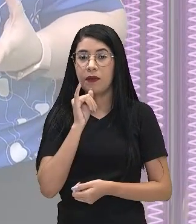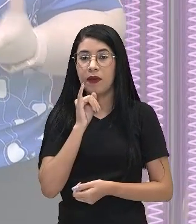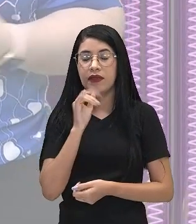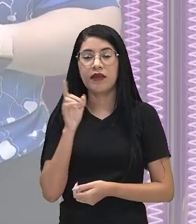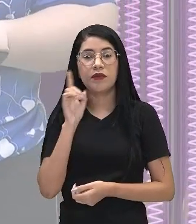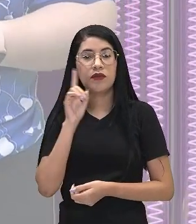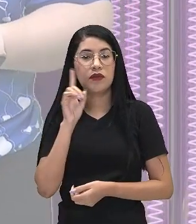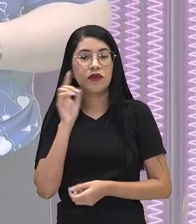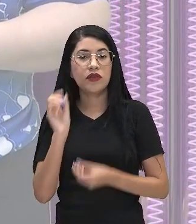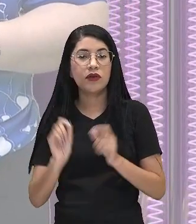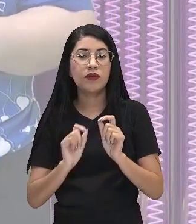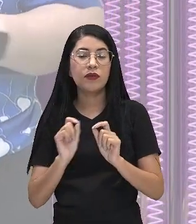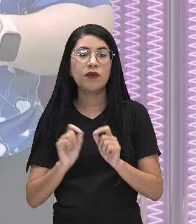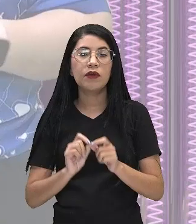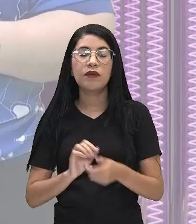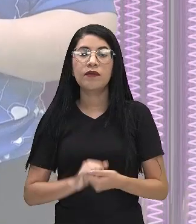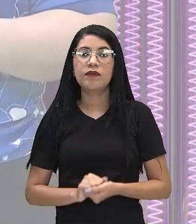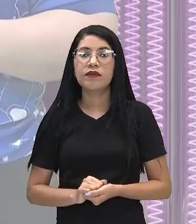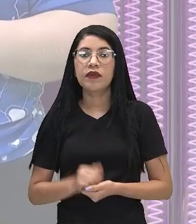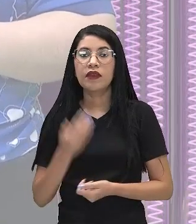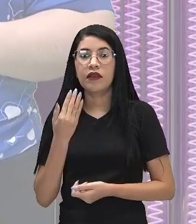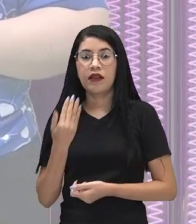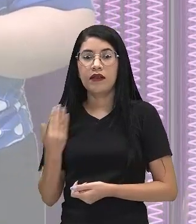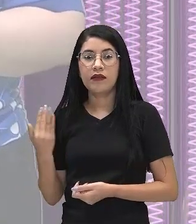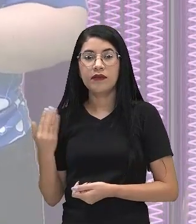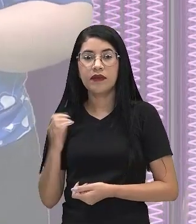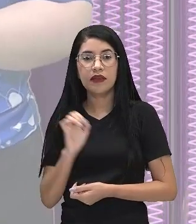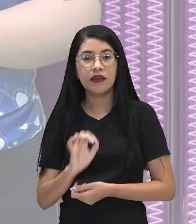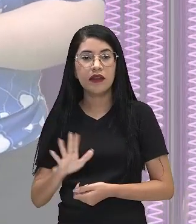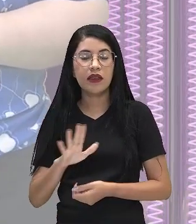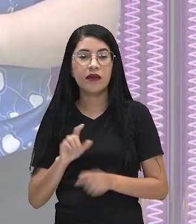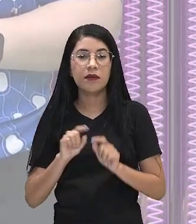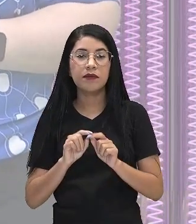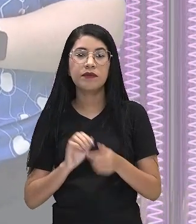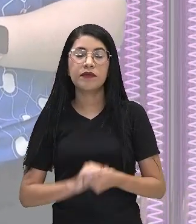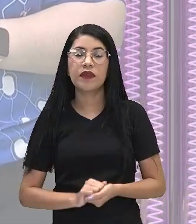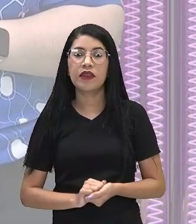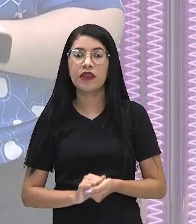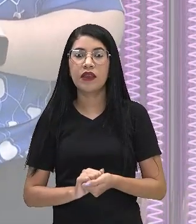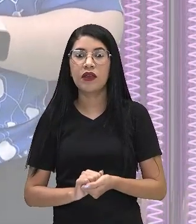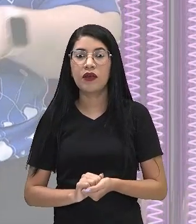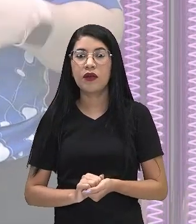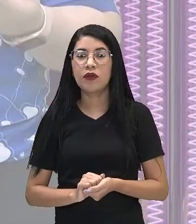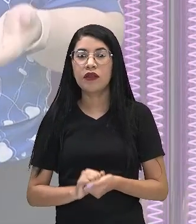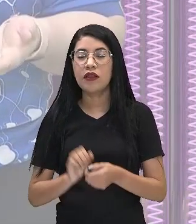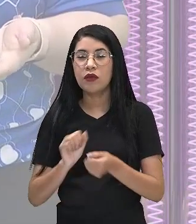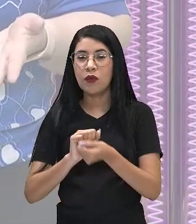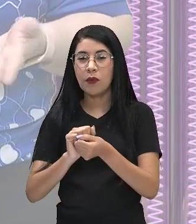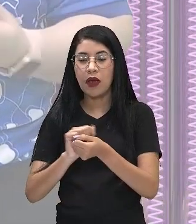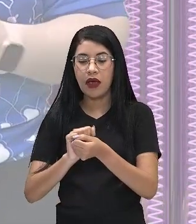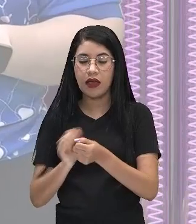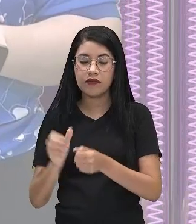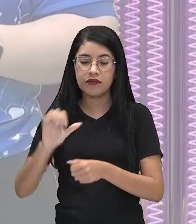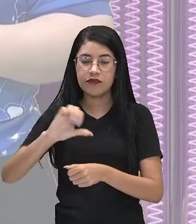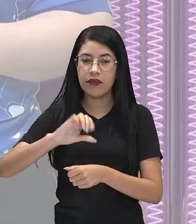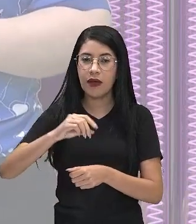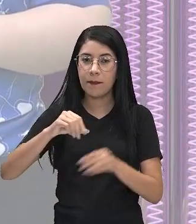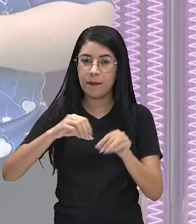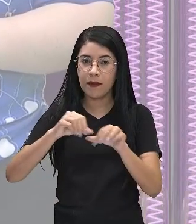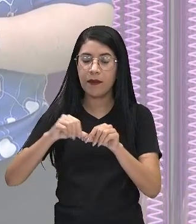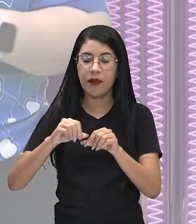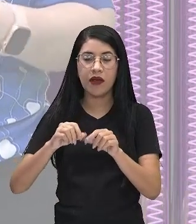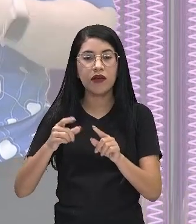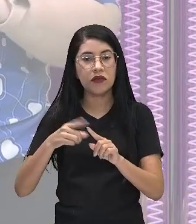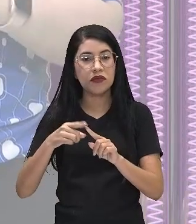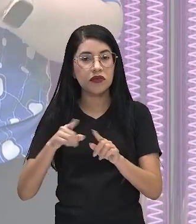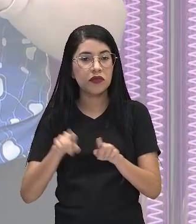a dia alguns tipos de prisma, né? Olha só aqui, ó. Uma caixa de sabão em pó, né? É um tipo de prisma. E ali a gente